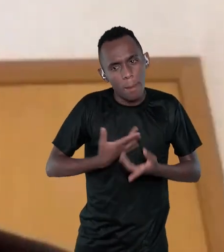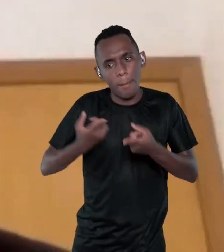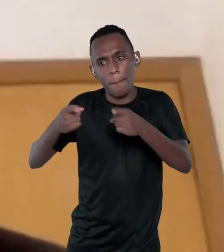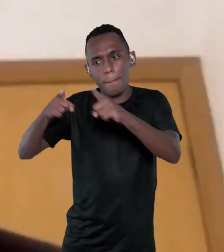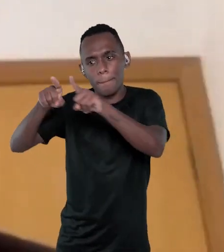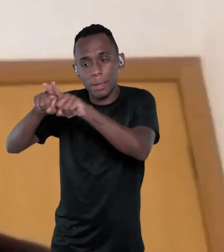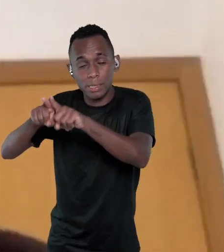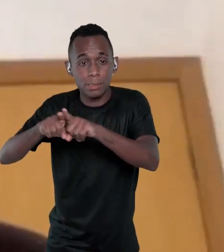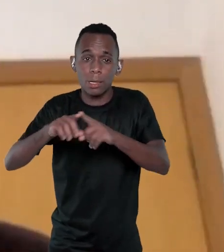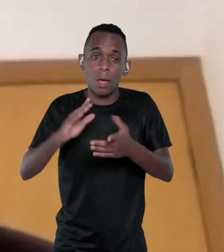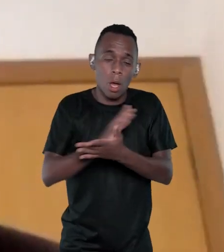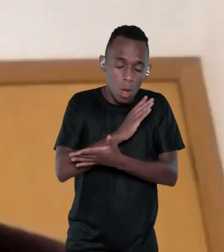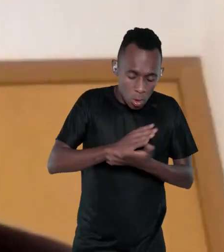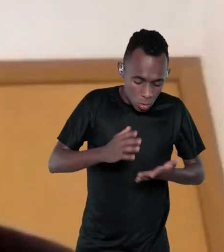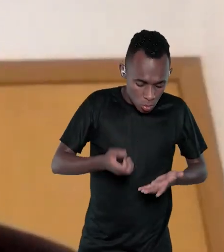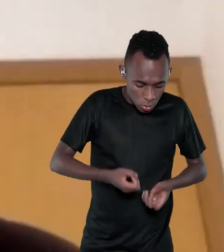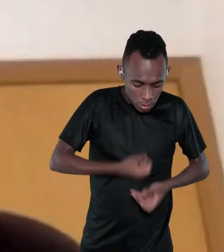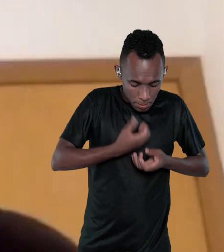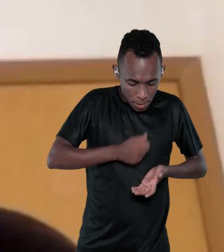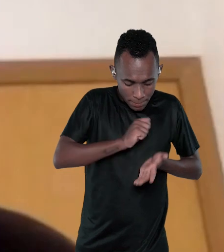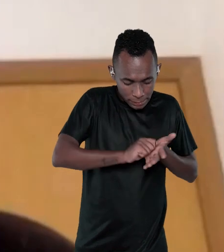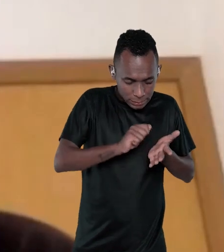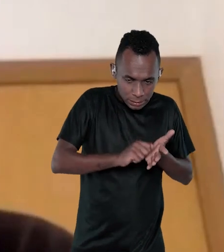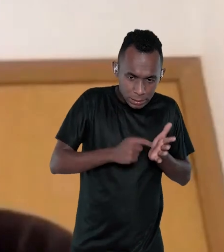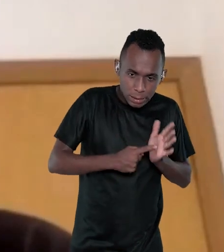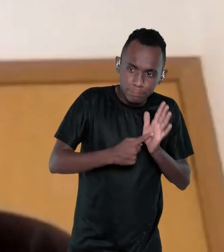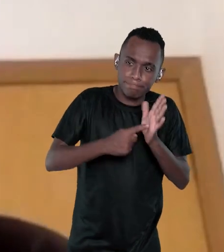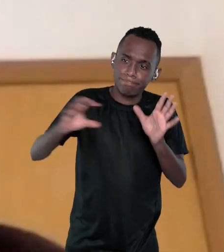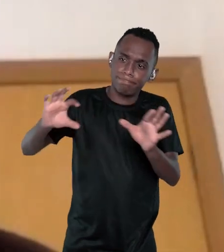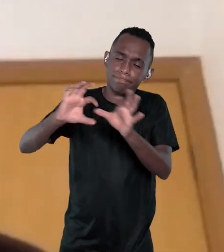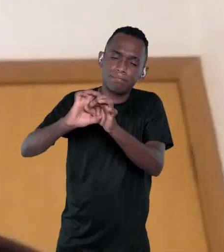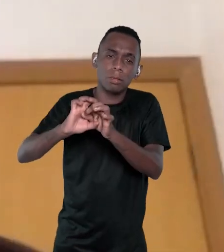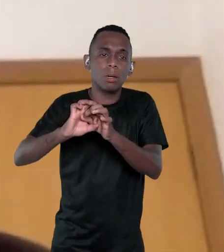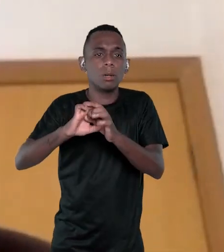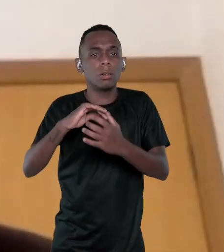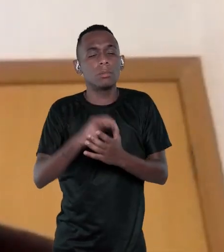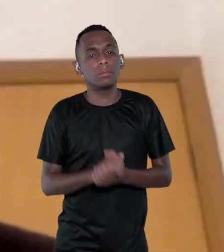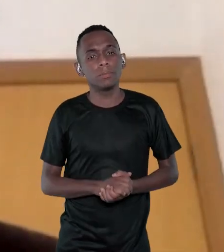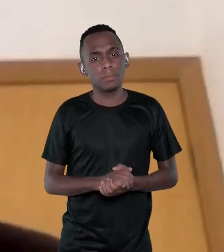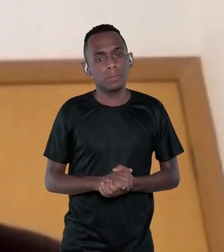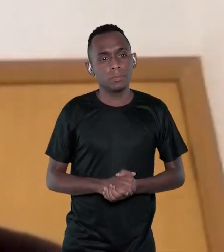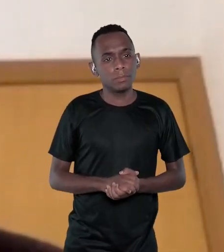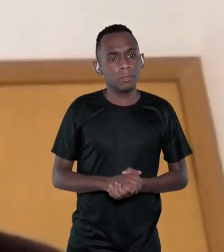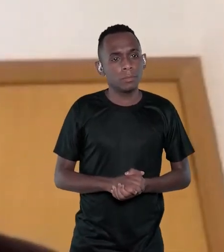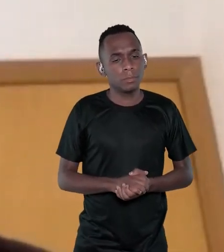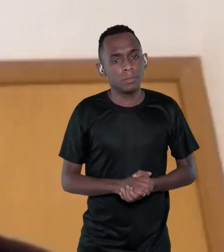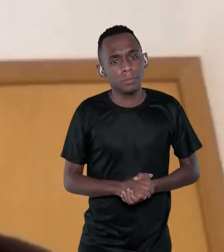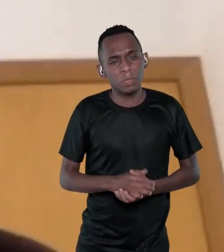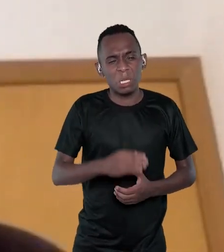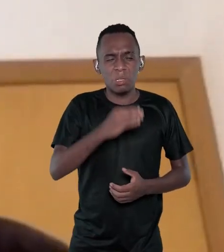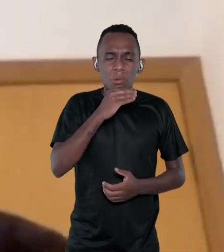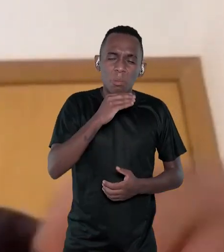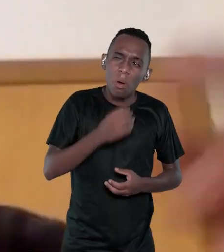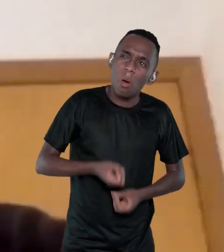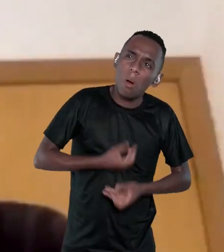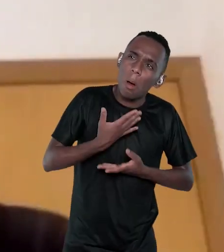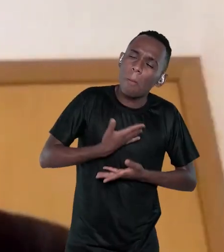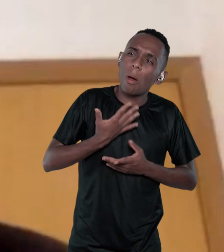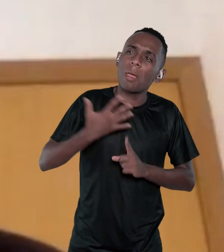as minhas parcerias, e os poemas são meus poemas e são também poemas